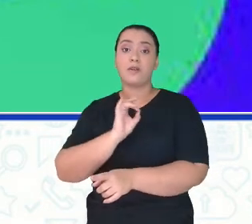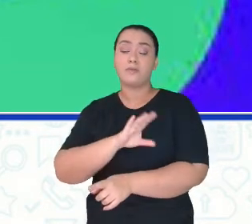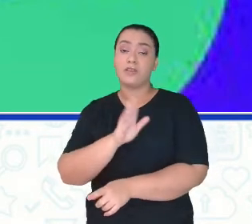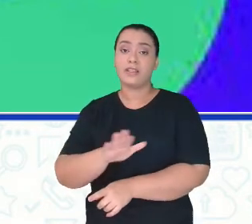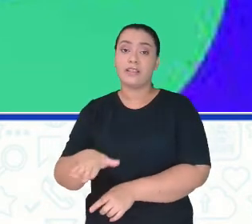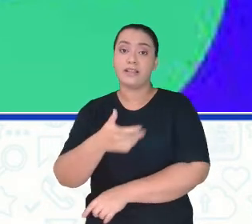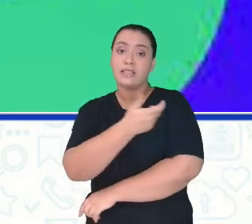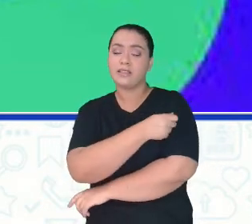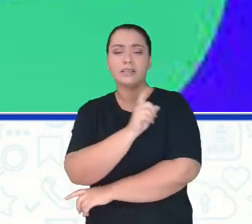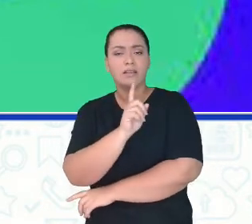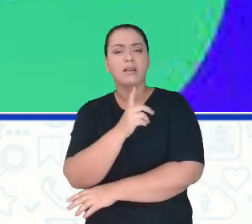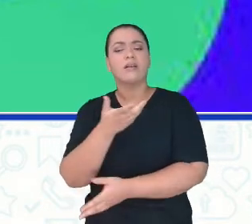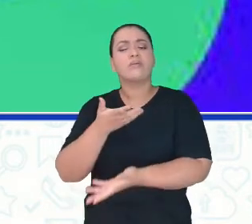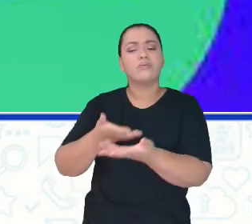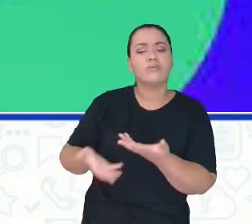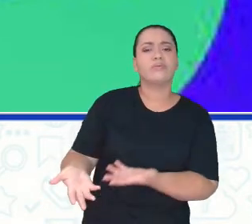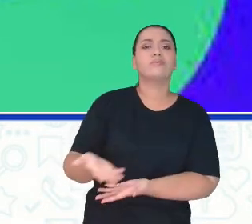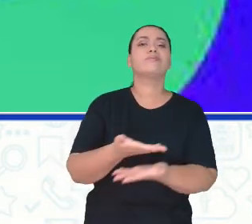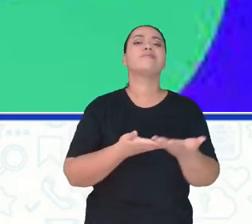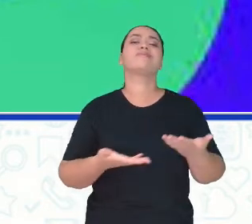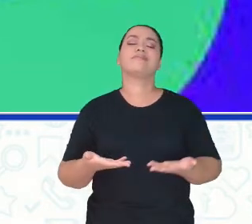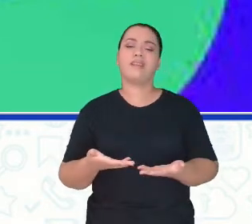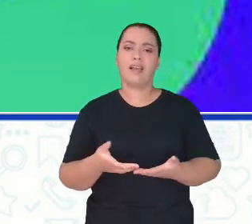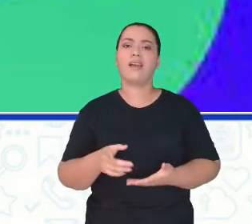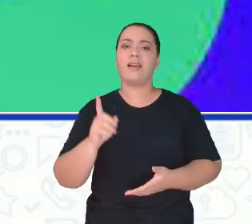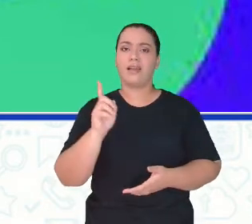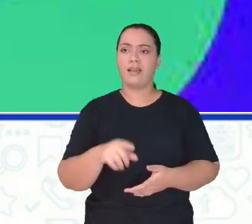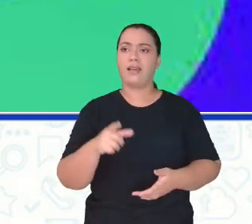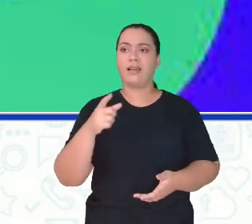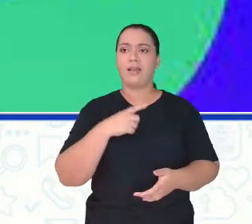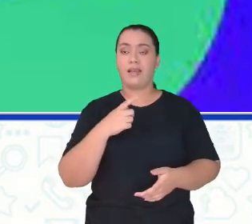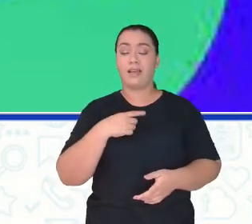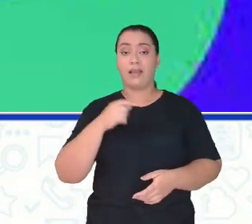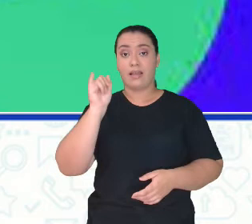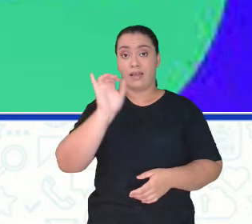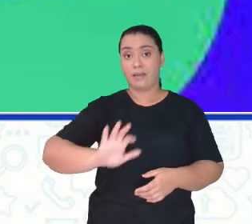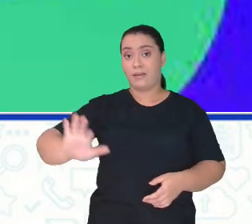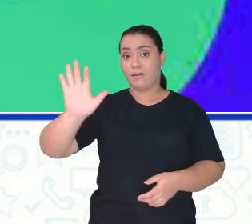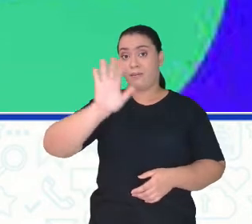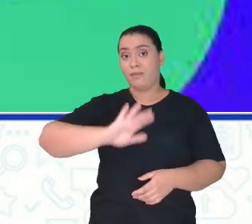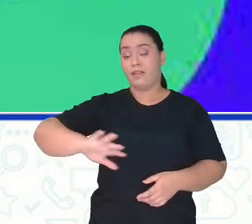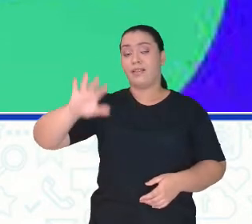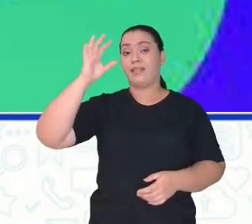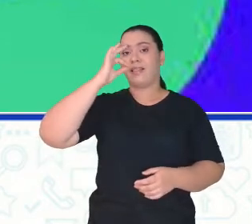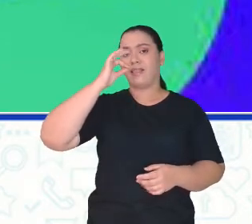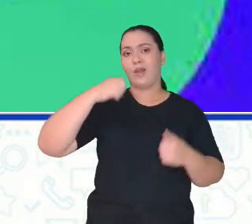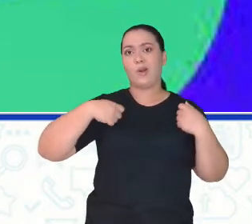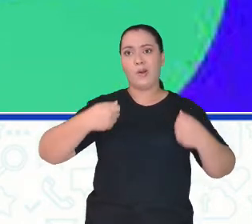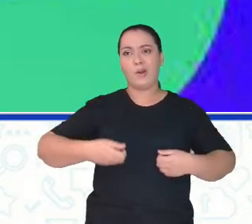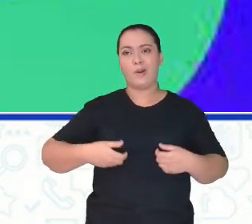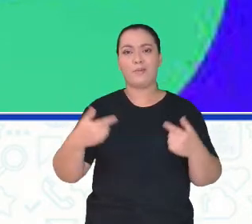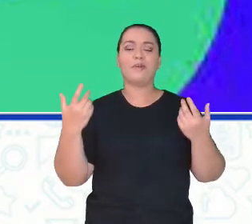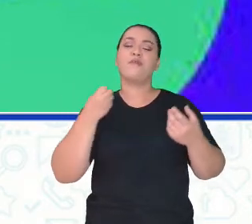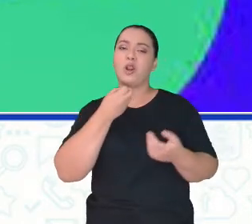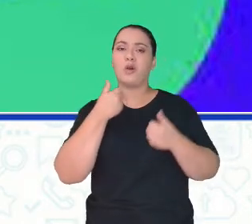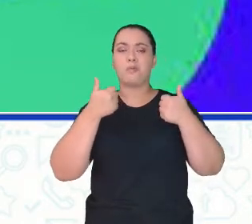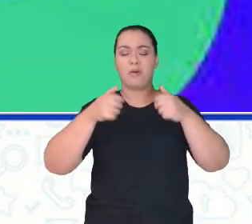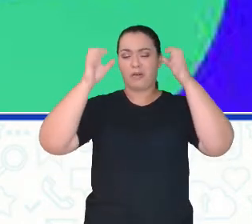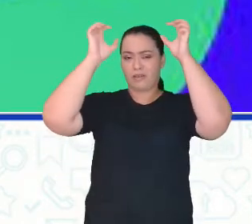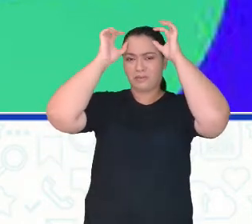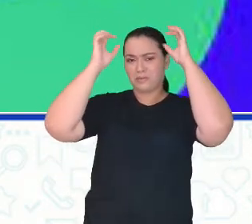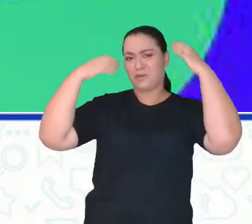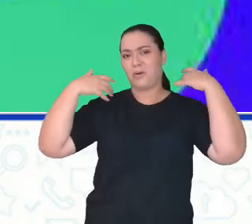vacina, para tornar ele um ícone popular. Então, aqui a gente tem vários elementos. A gente tem a imagem do Zé Gotinha estilizada, que eu particularmente achei muito